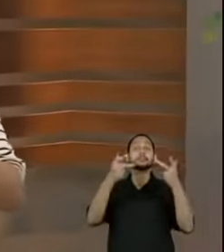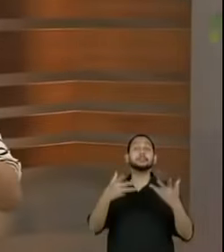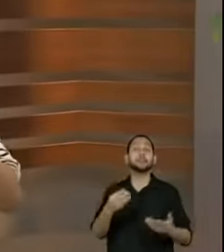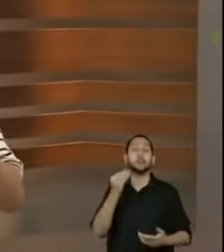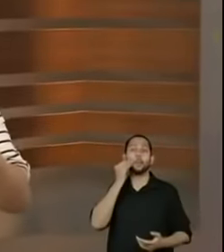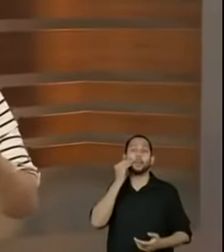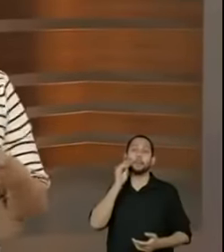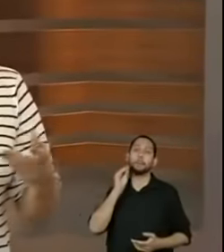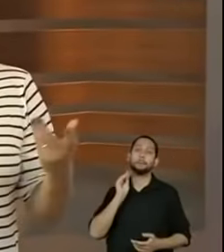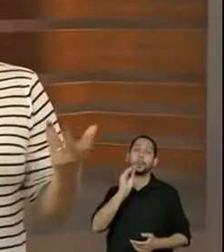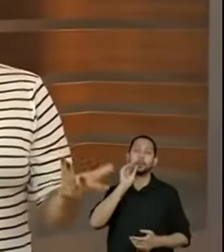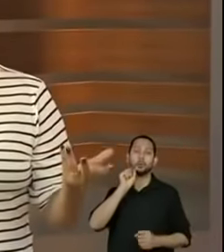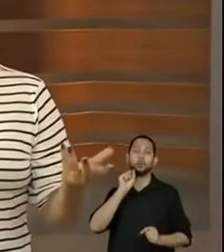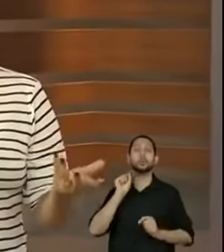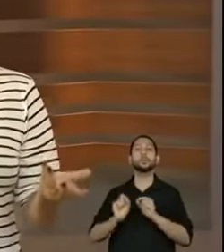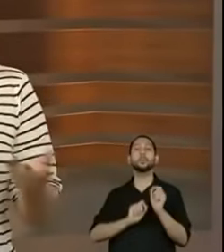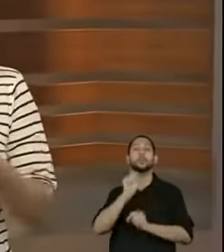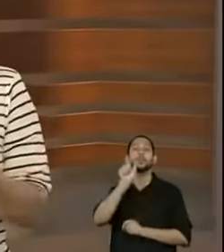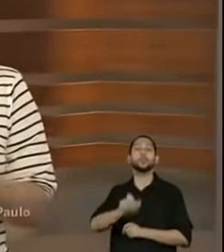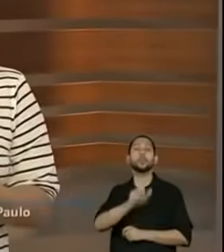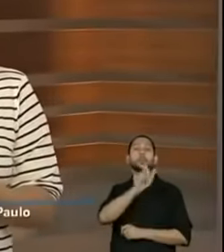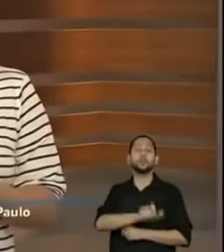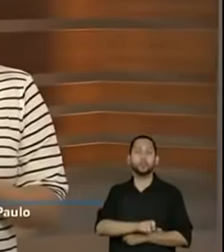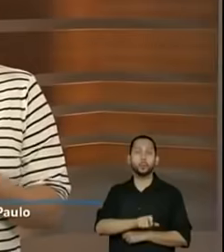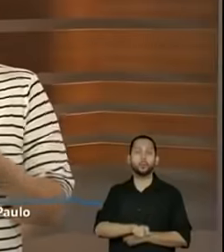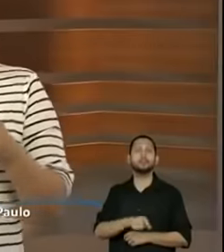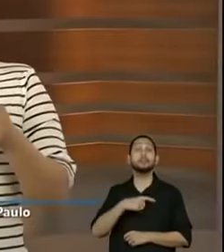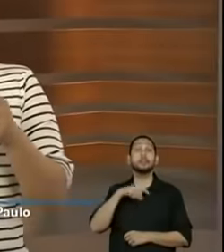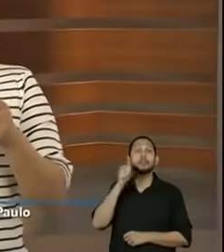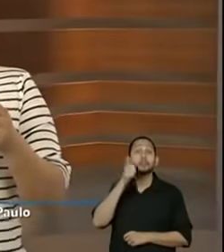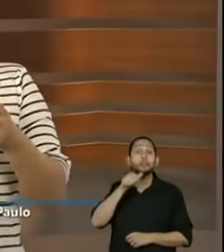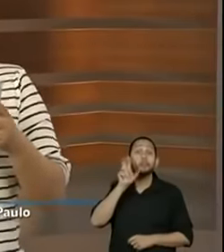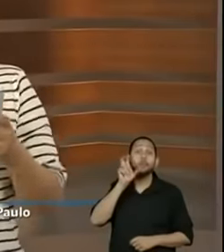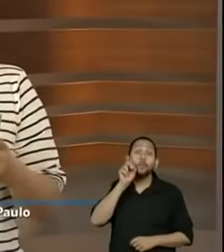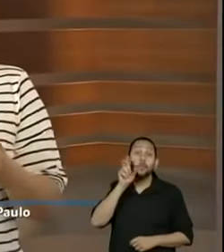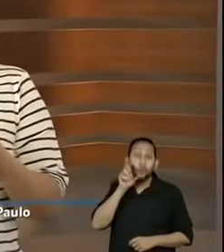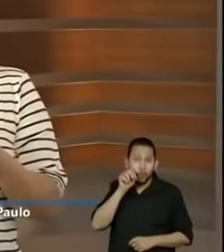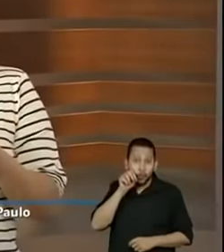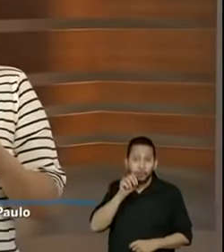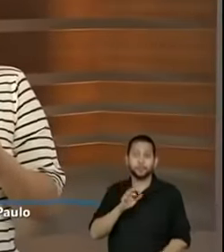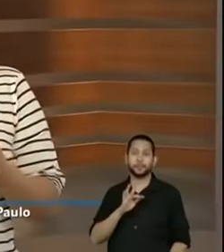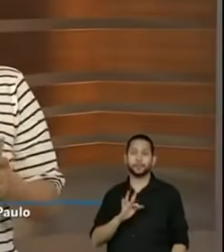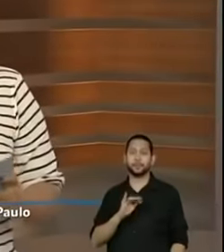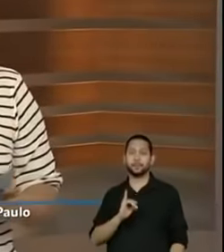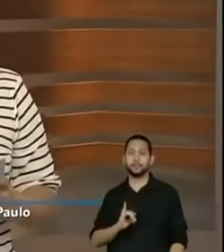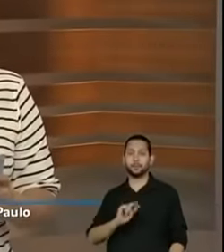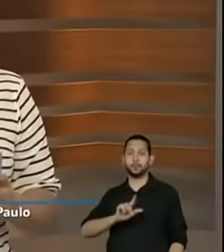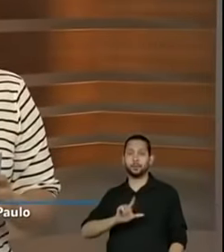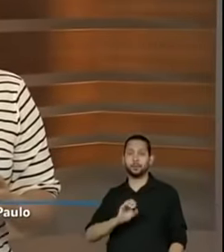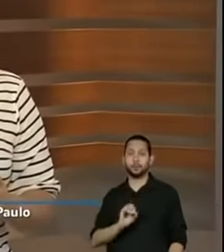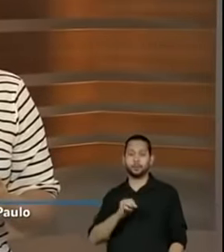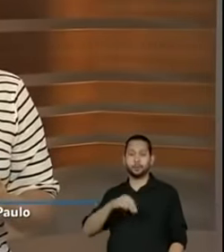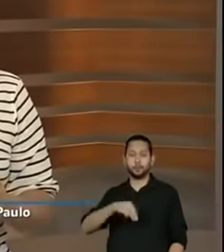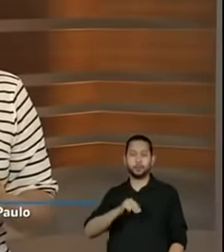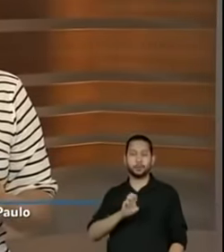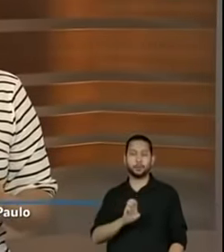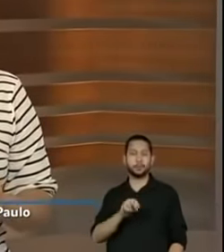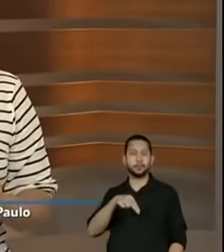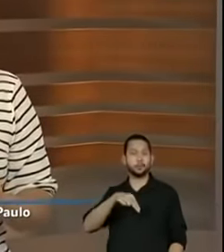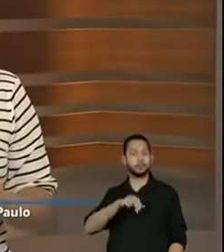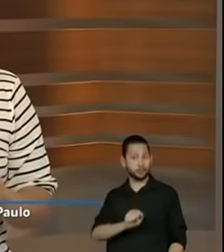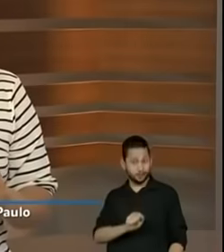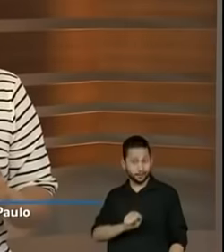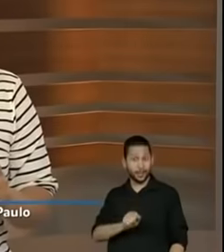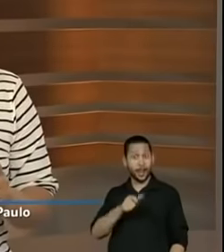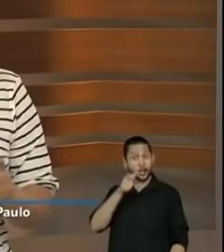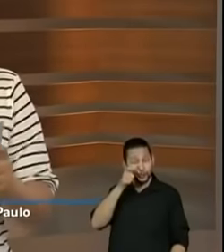do dia. Quero mandar um beijo super especial a uma vovó, a vovó Filomena, que sempre acompanha as aulas aqui do